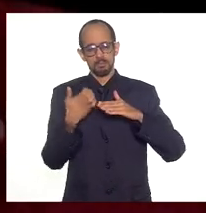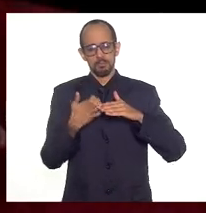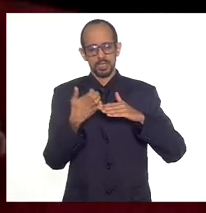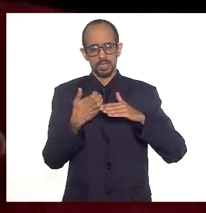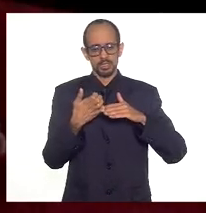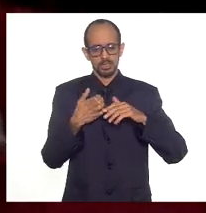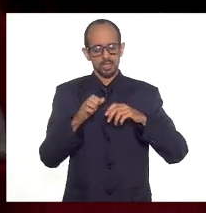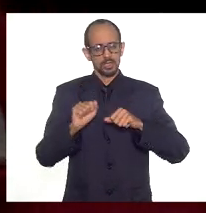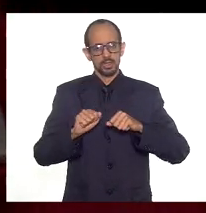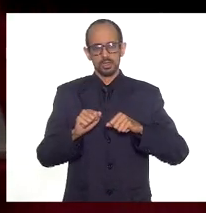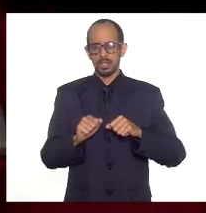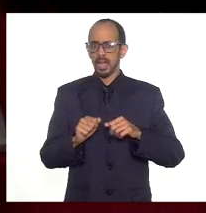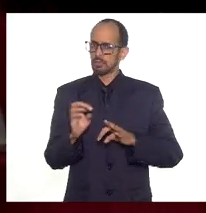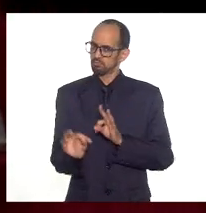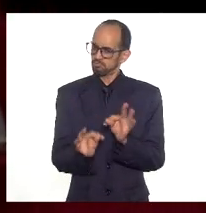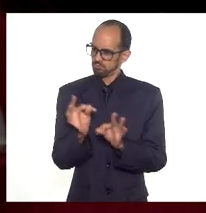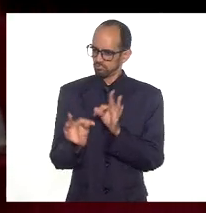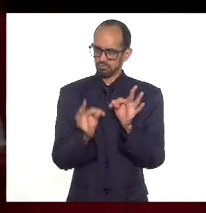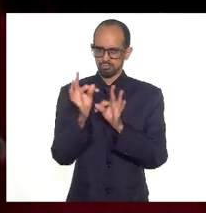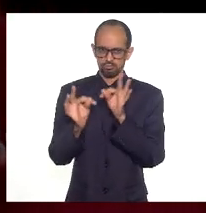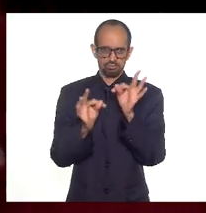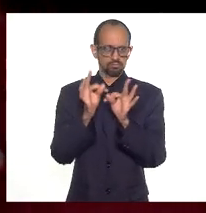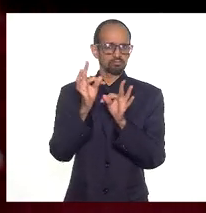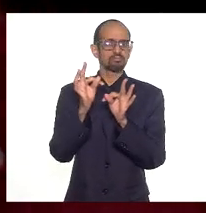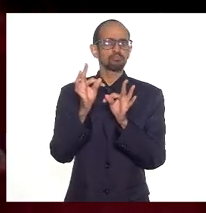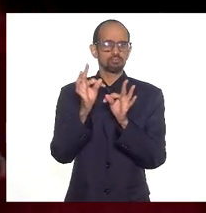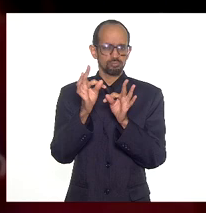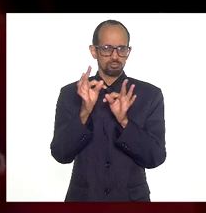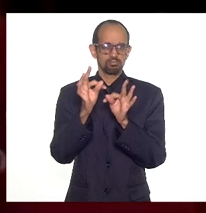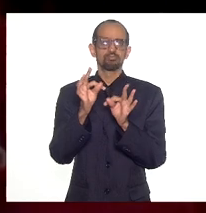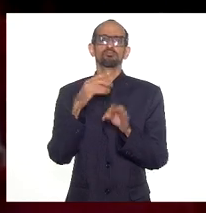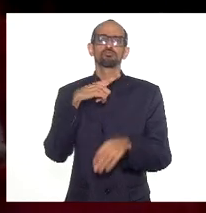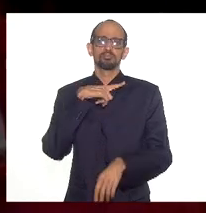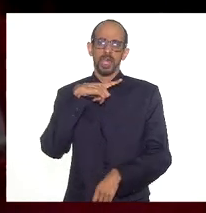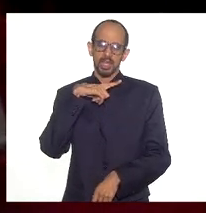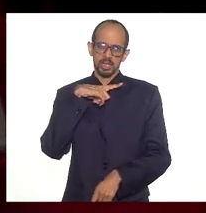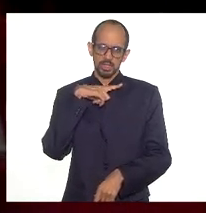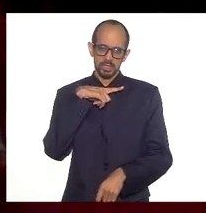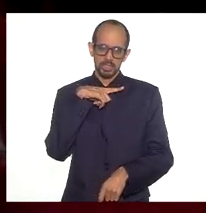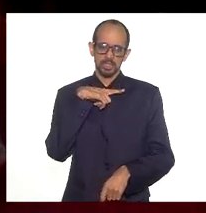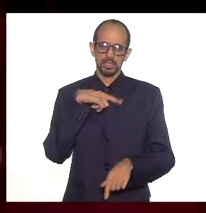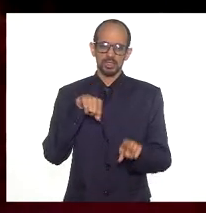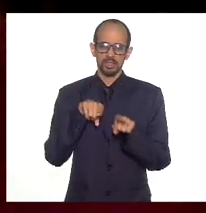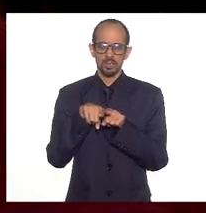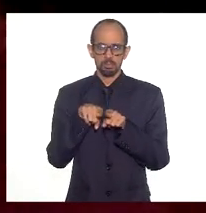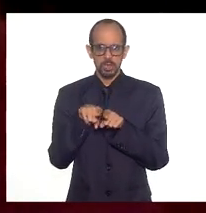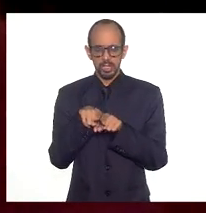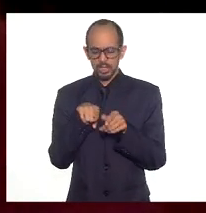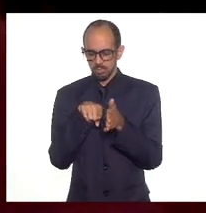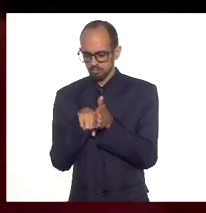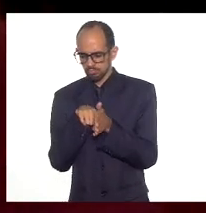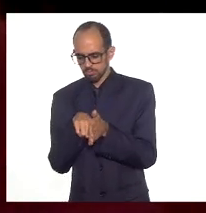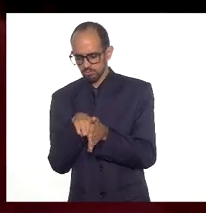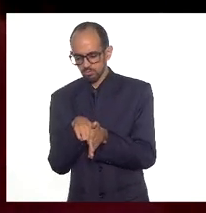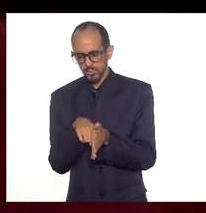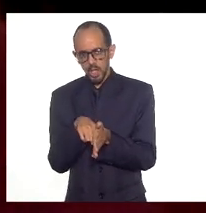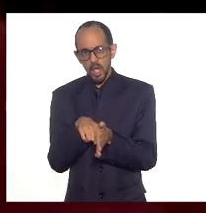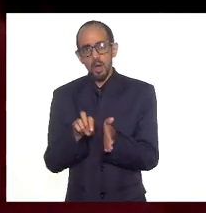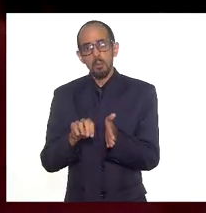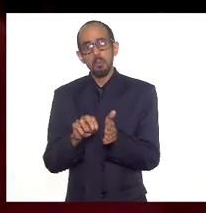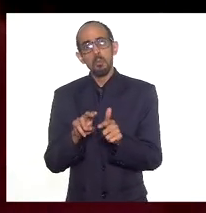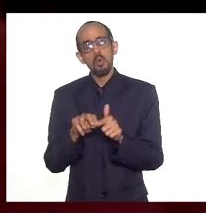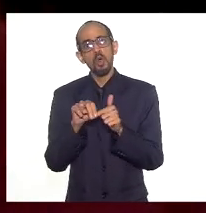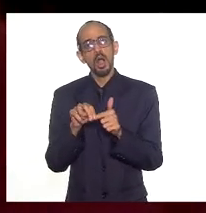se modernizando, está revendo seus processos, até mesmo por causa do Acordo de Paris, que